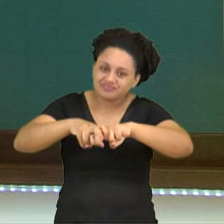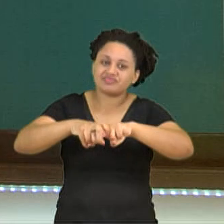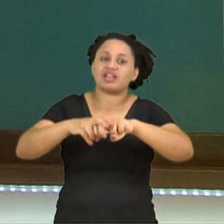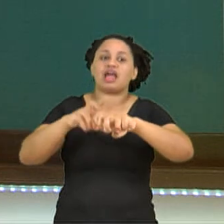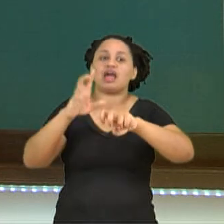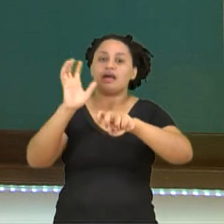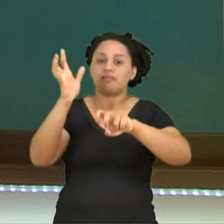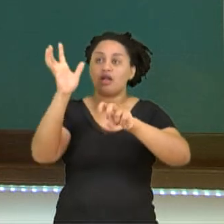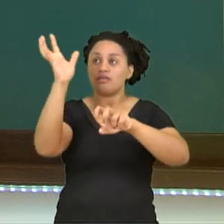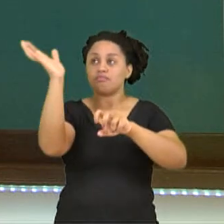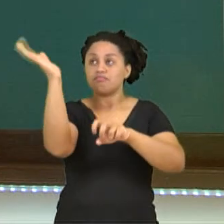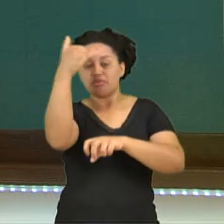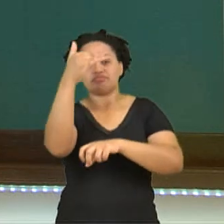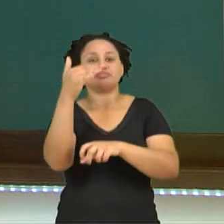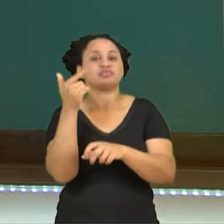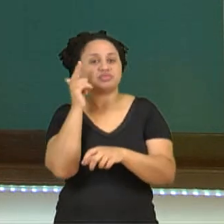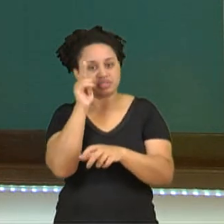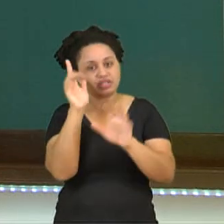bater a bola.